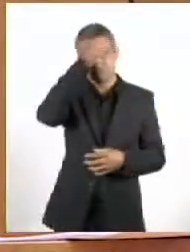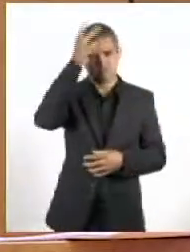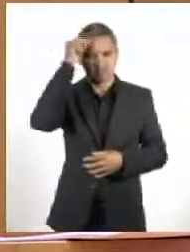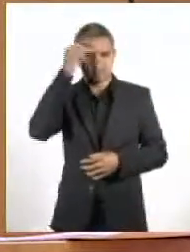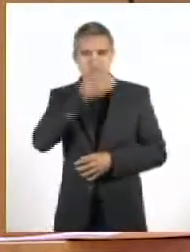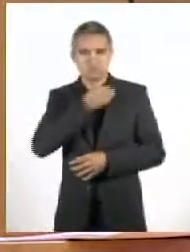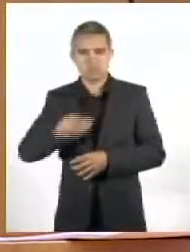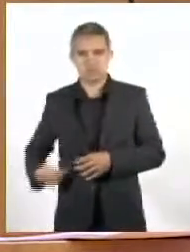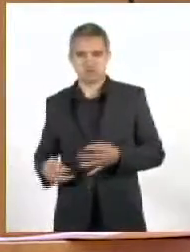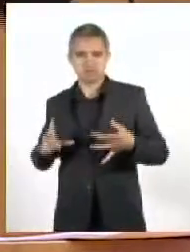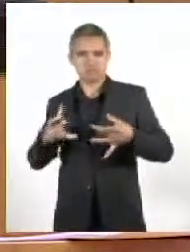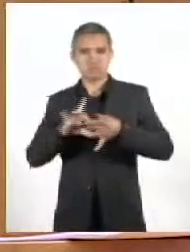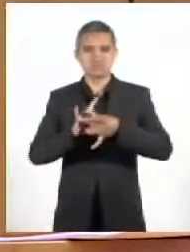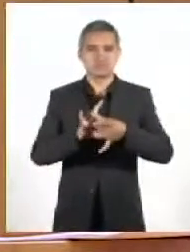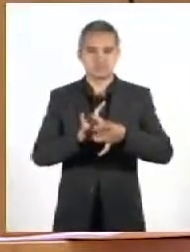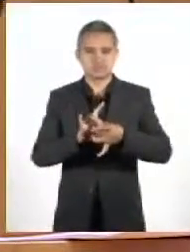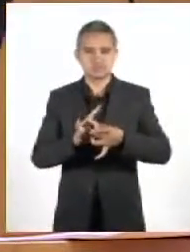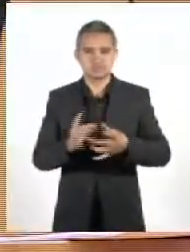governo está estabelecida,